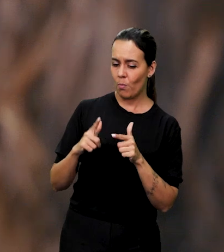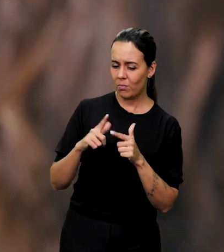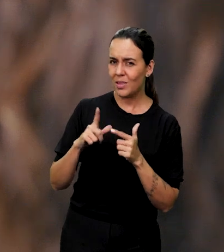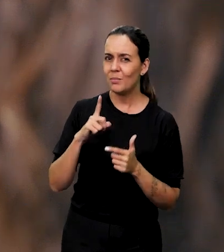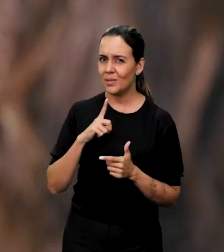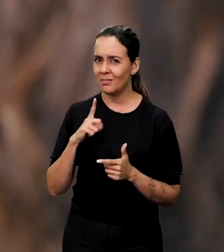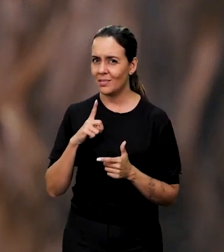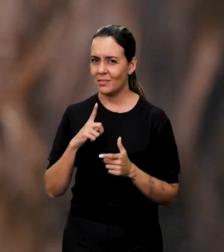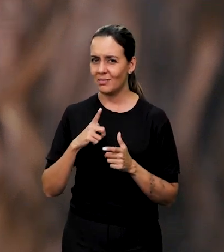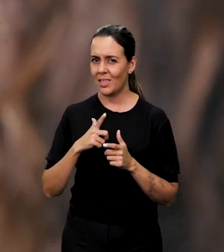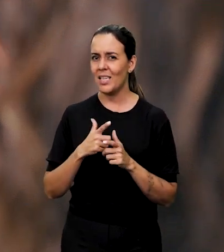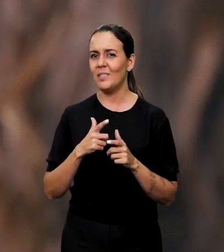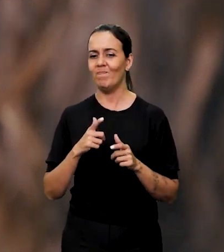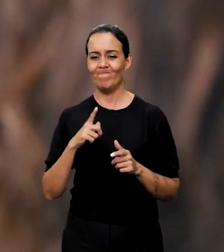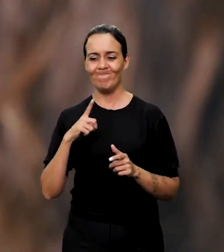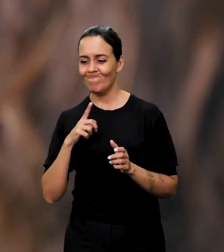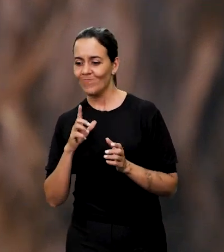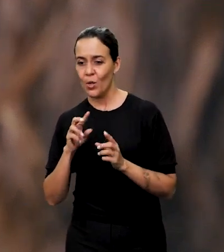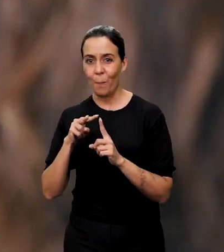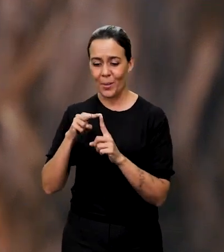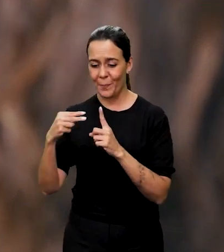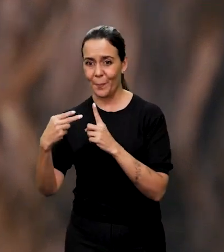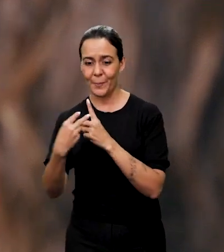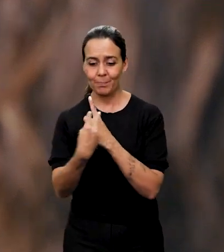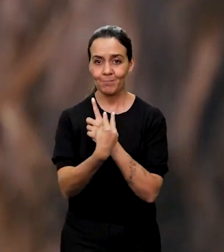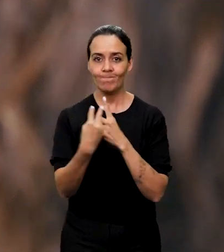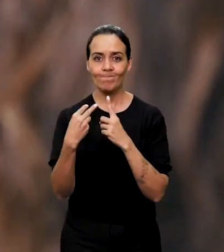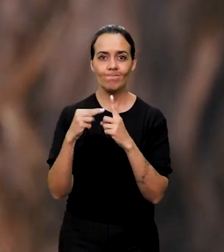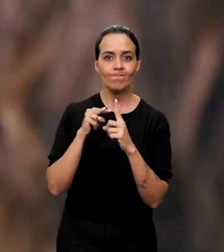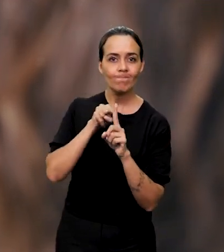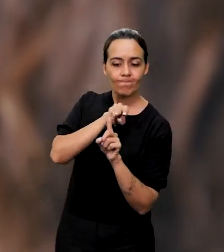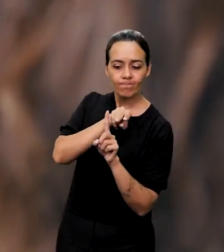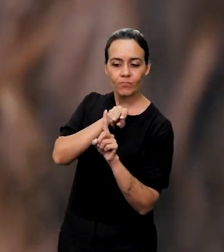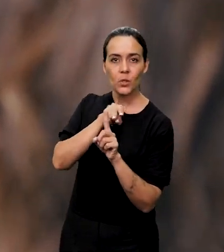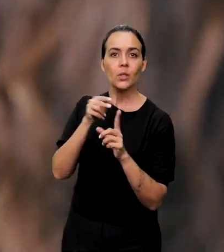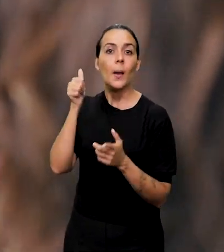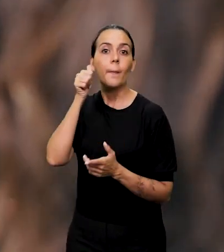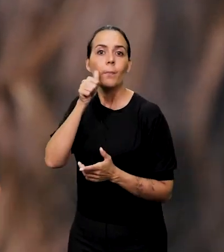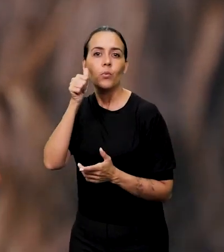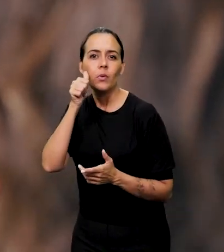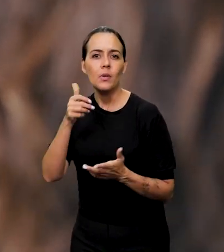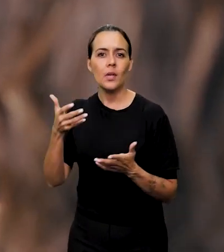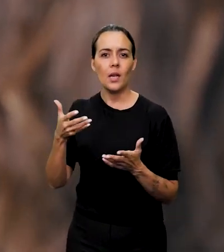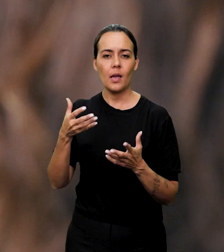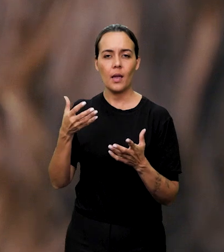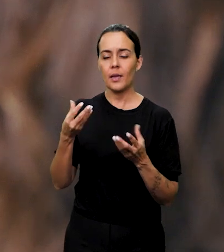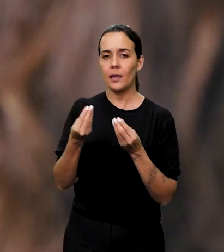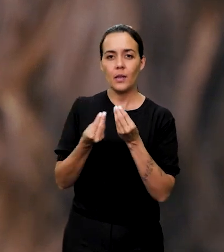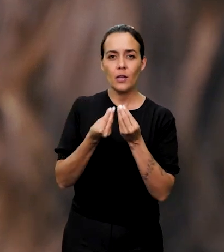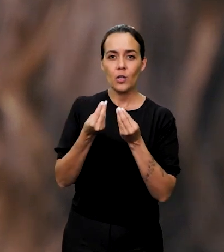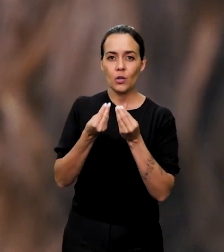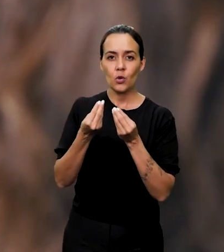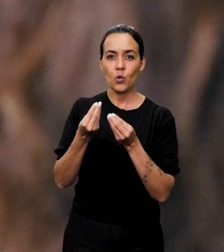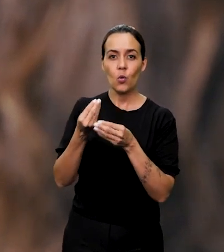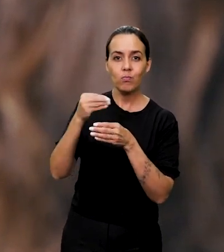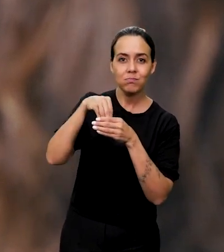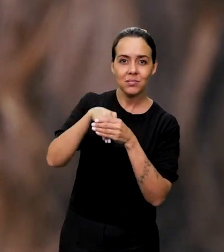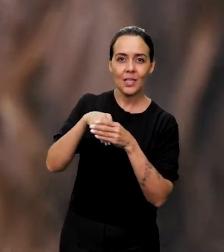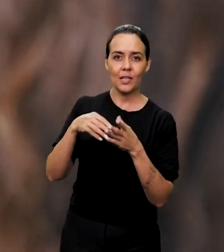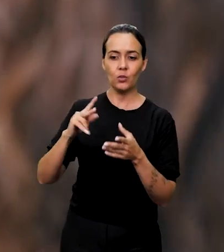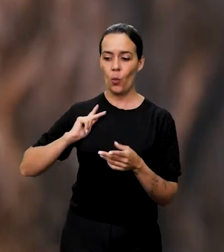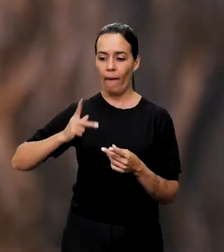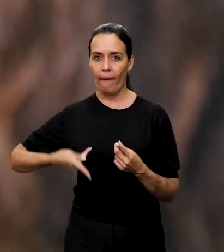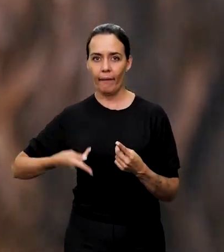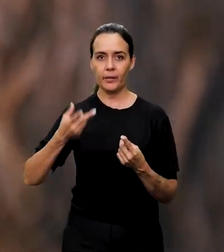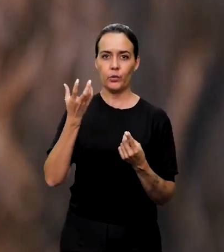problema, que é amplo e que tem várias faces, né, mas cujo resultado é, né, alijar as mulheres, alijar as pessoas que não sejam né, o